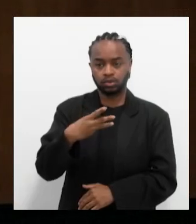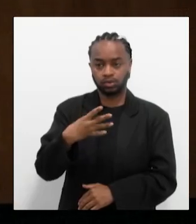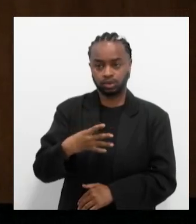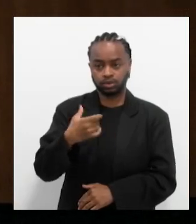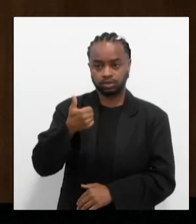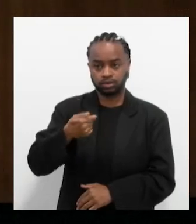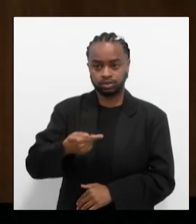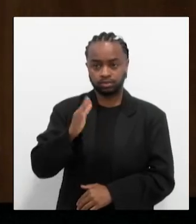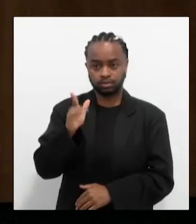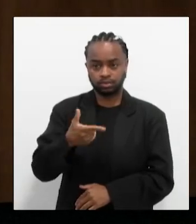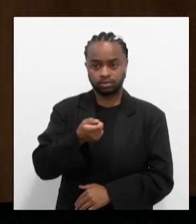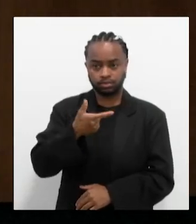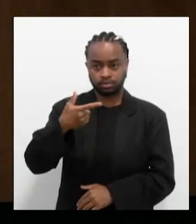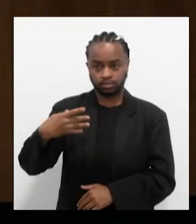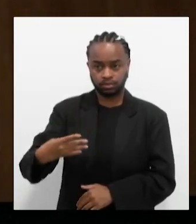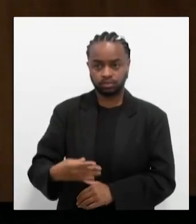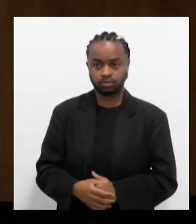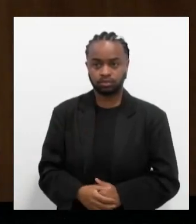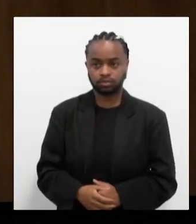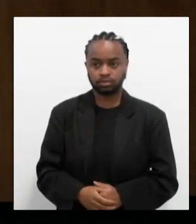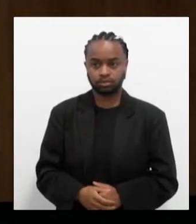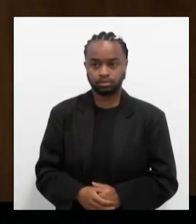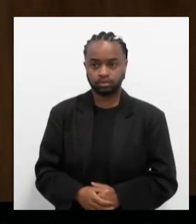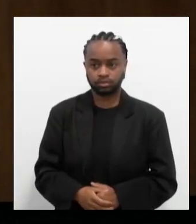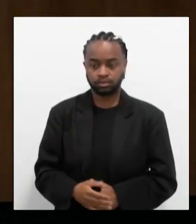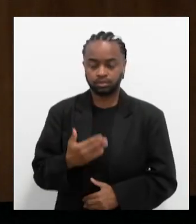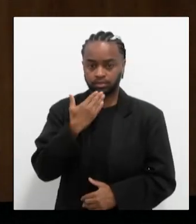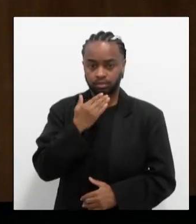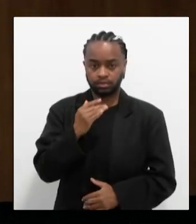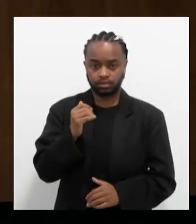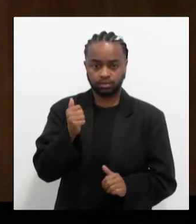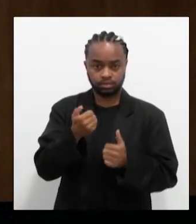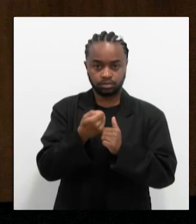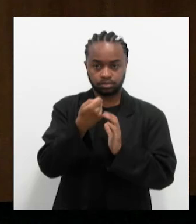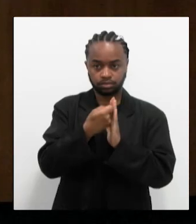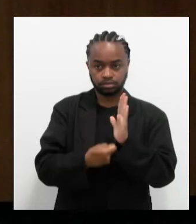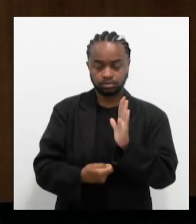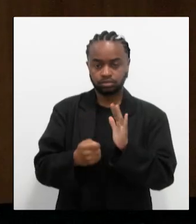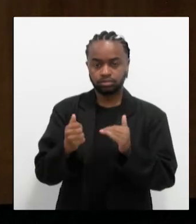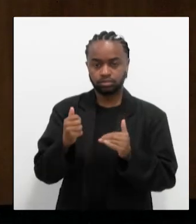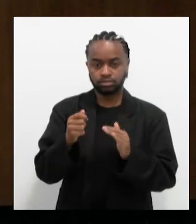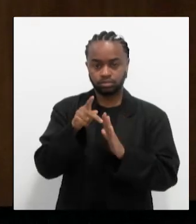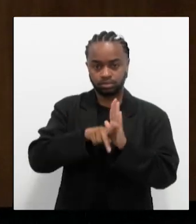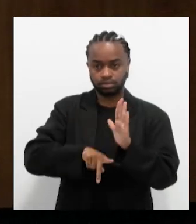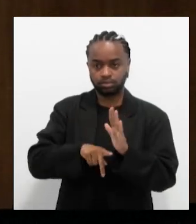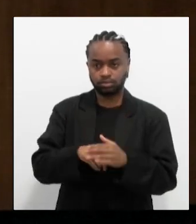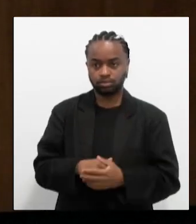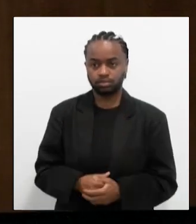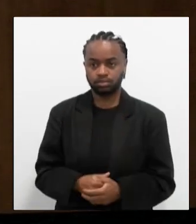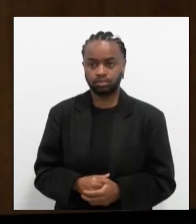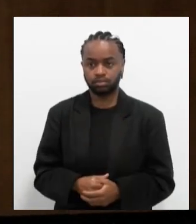3417/2024, tá? Marquinhos, pedir coautoria aqui do projeto. Defere o pedido do Muniz Neto, tá?